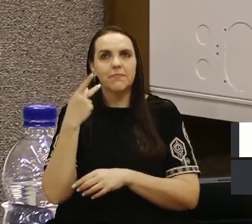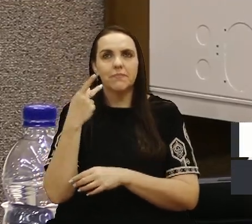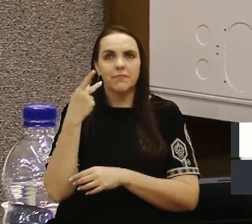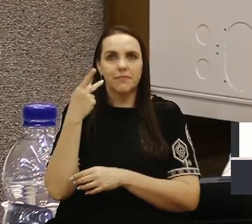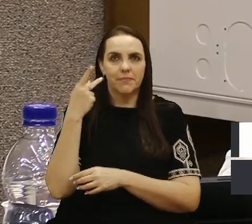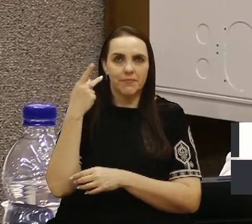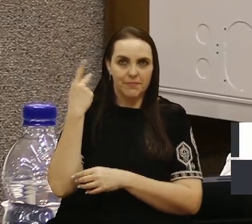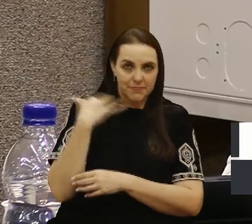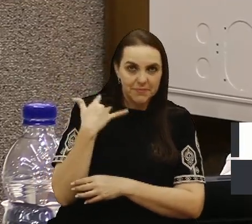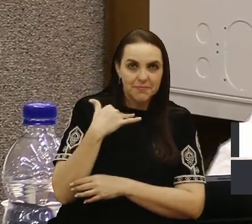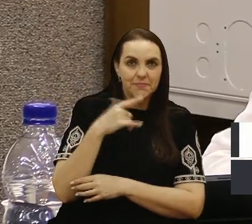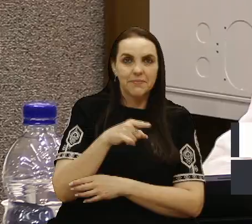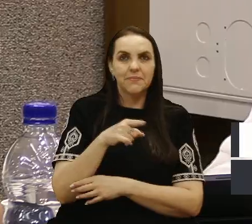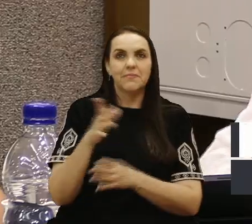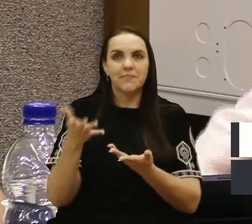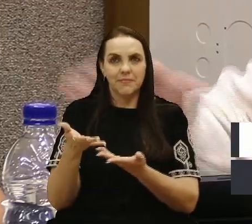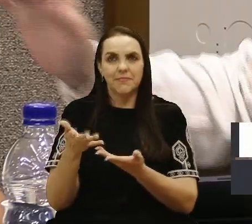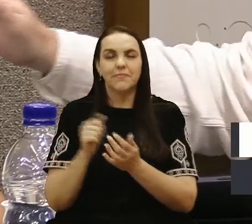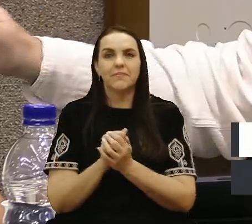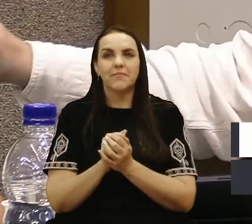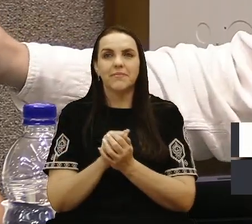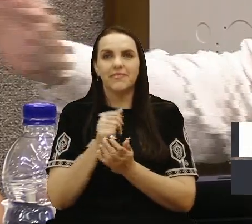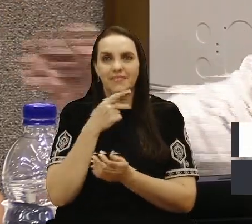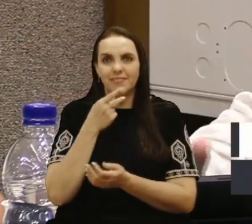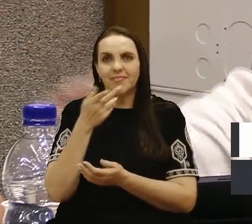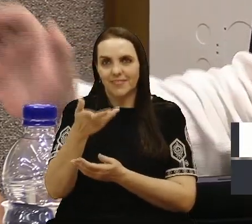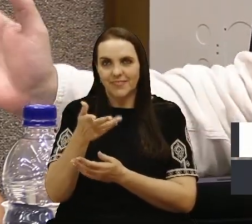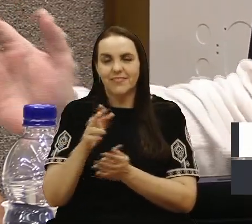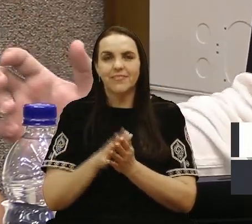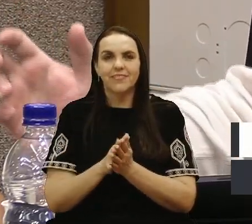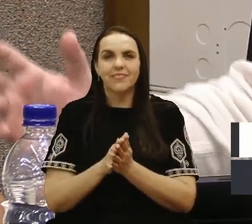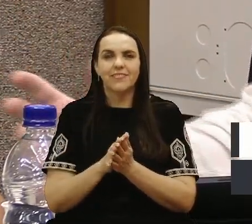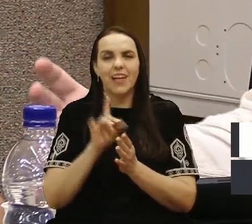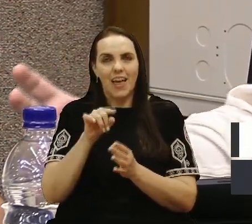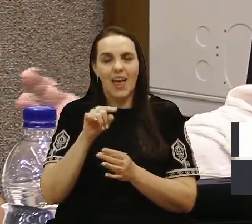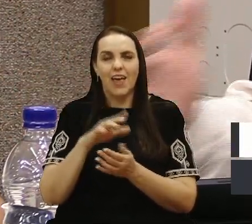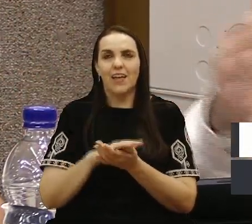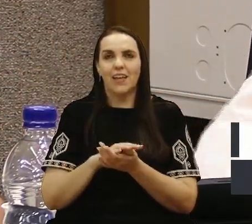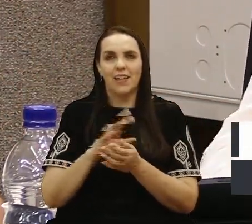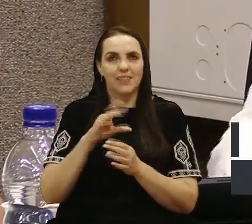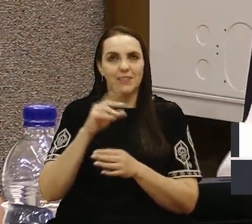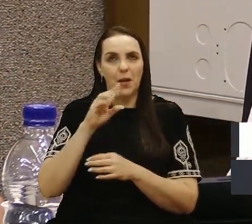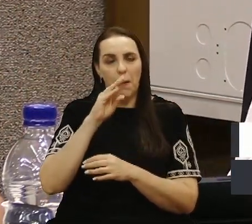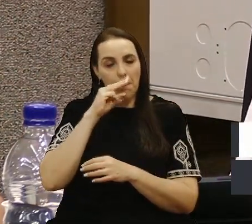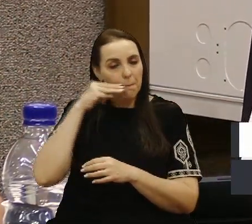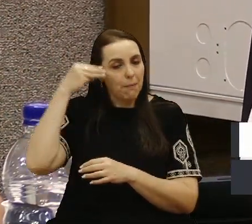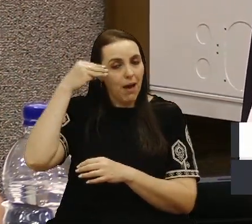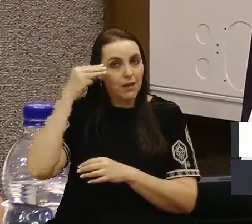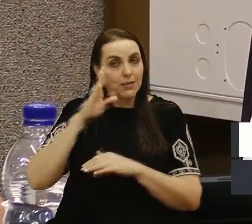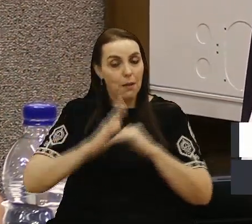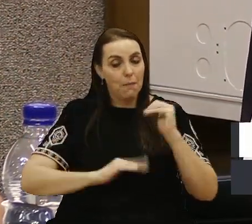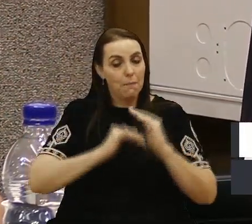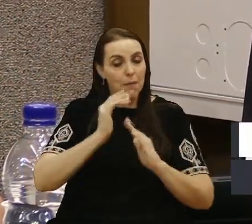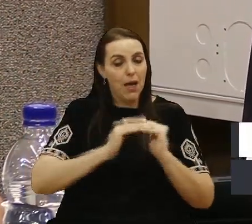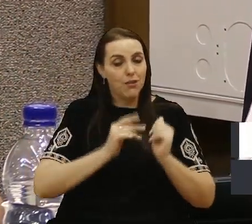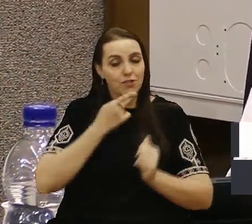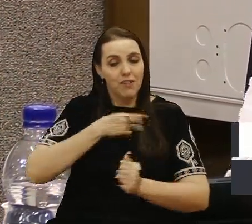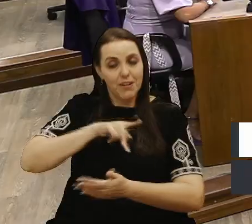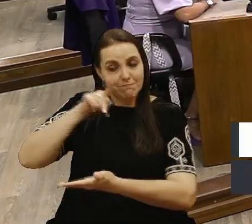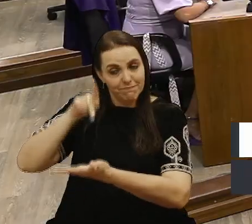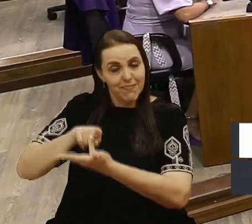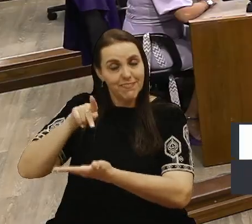confundir aqui, a prática é o critério da verdade, uma frase do Karl Marx, não de nenhum liberal. A prática é o maior critério da verdade.